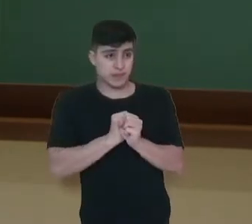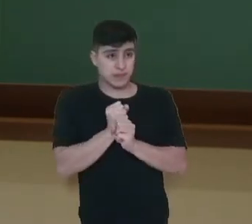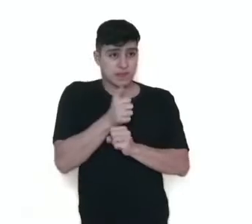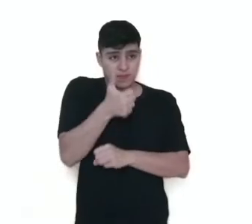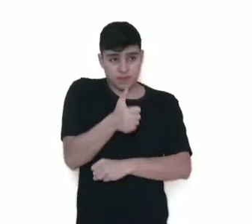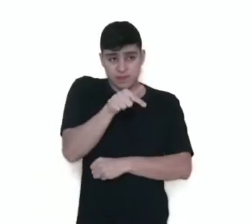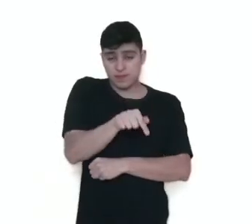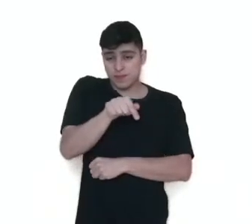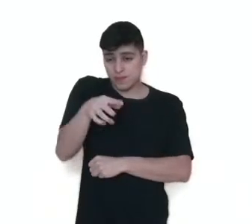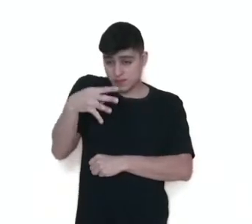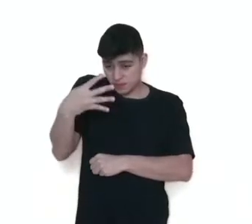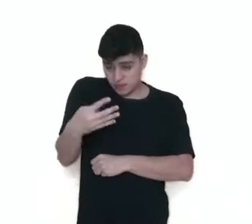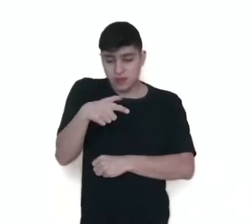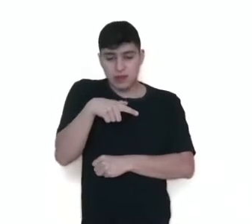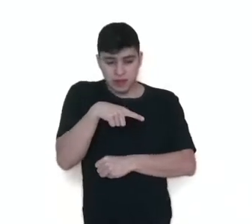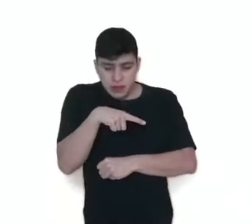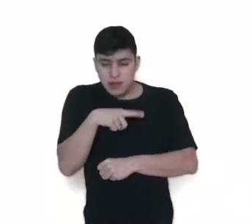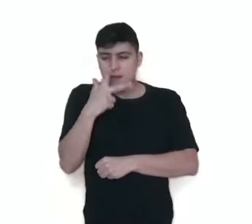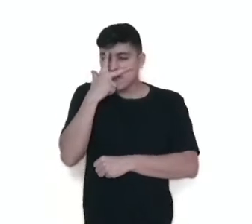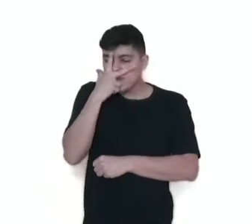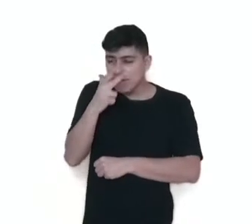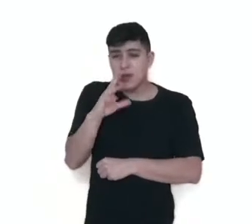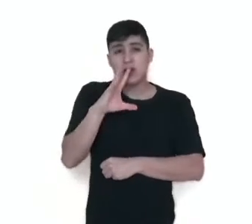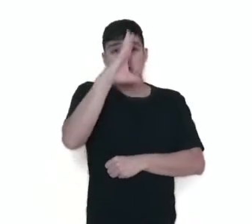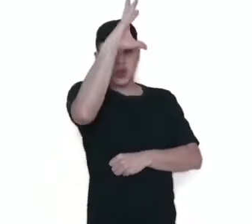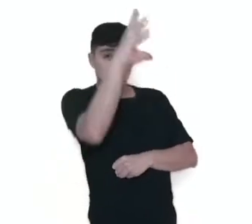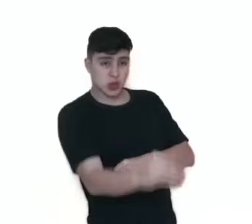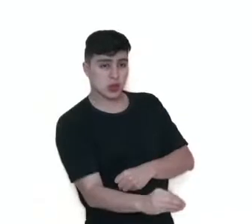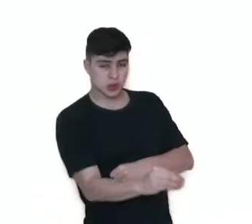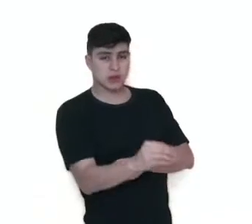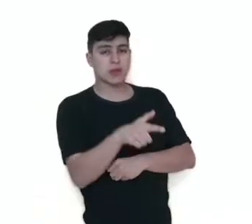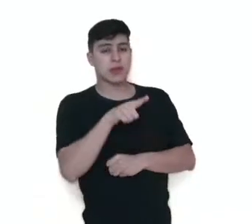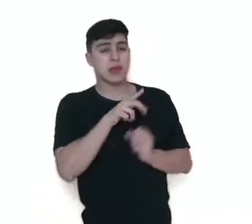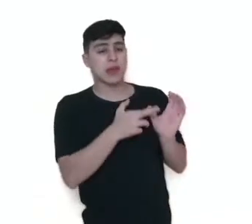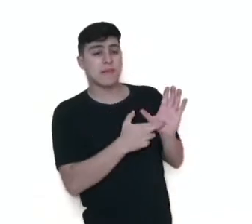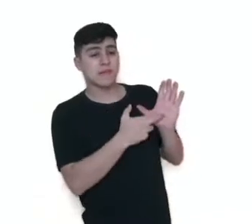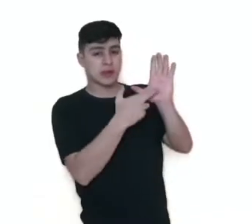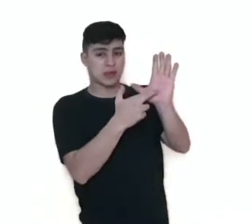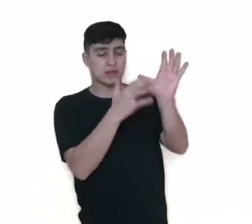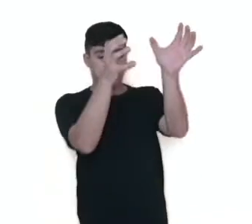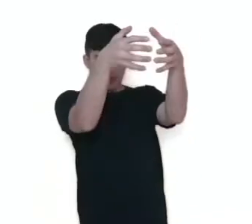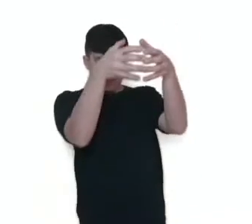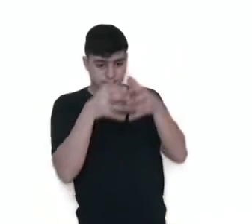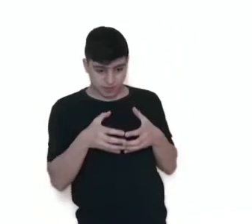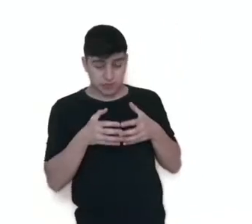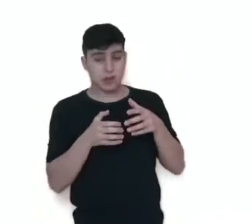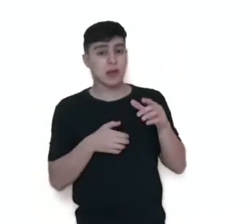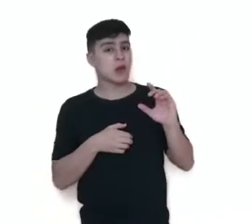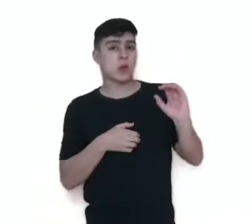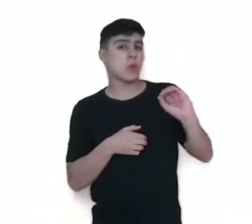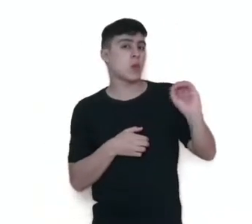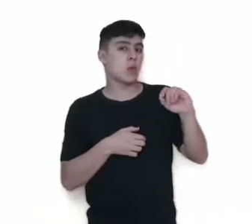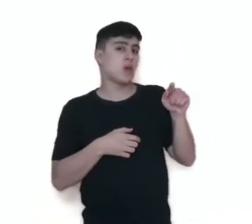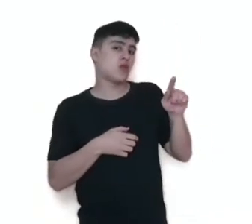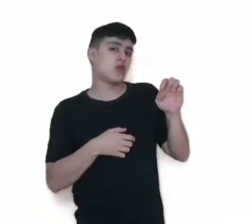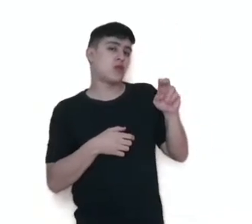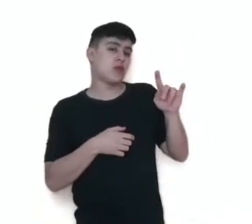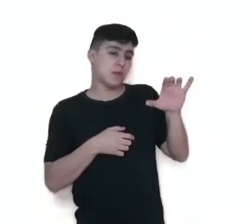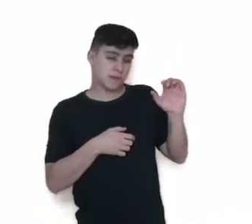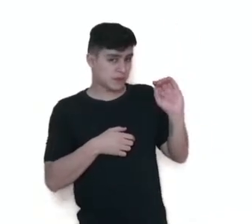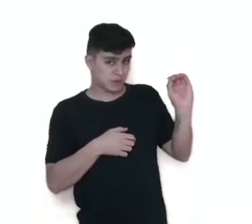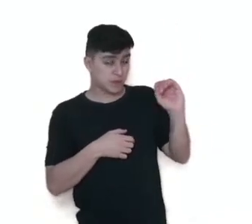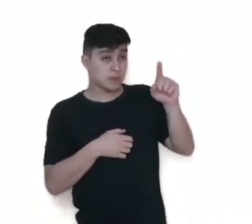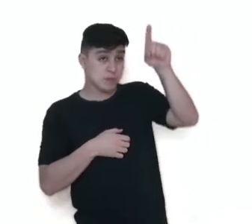1774, a gente vai ter representantes de quase todas as colônias, menos a Geórgia, né, que vão elaborar uma petição exigindo